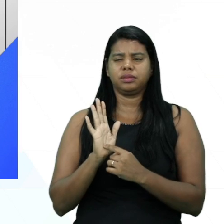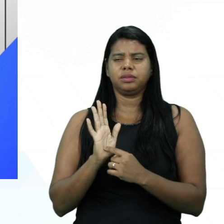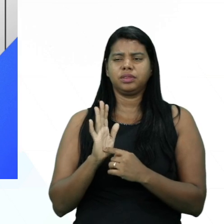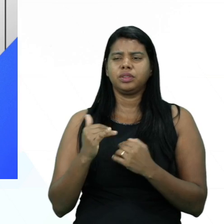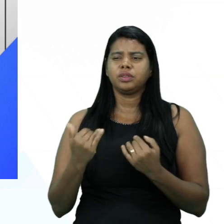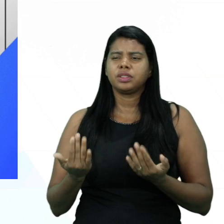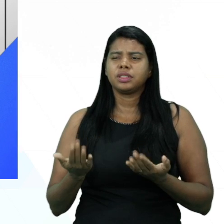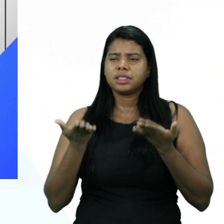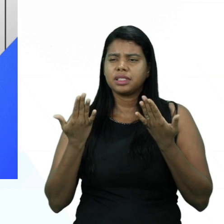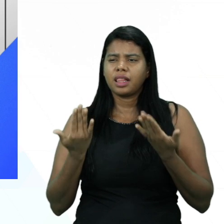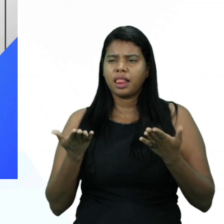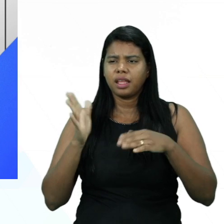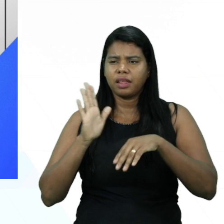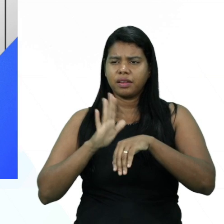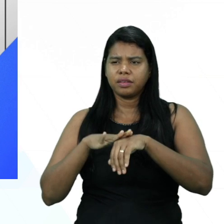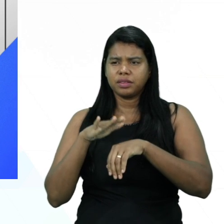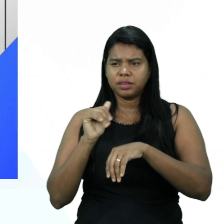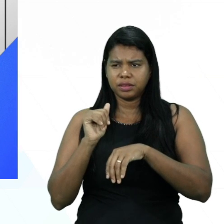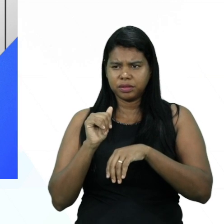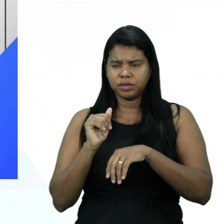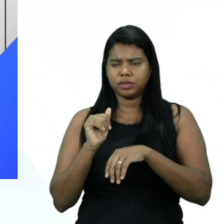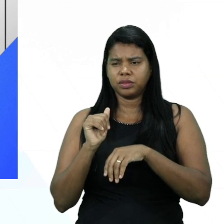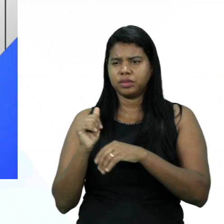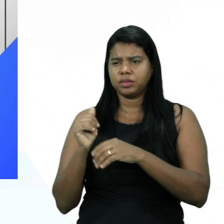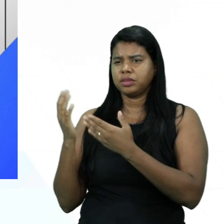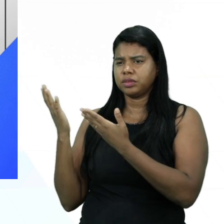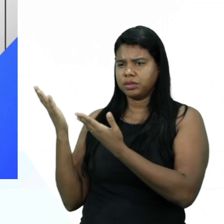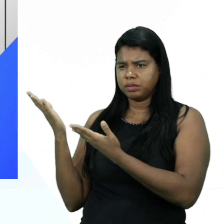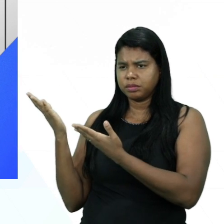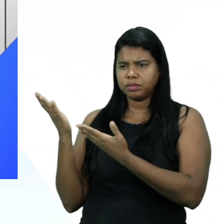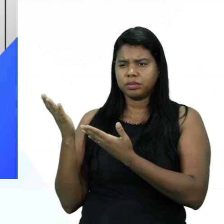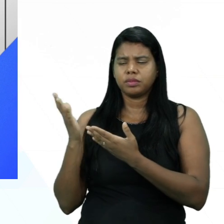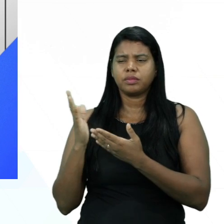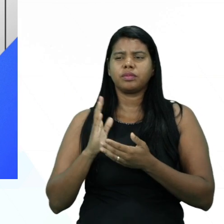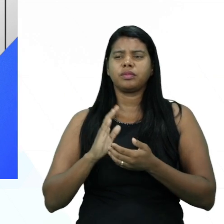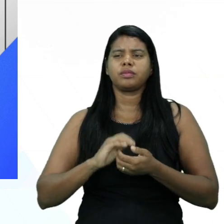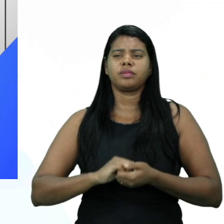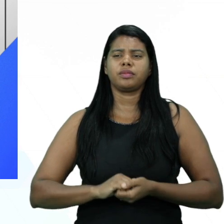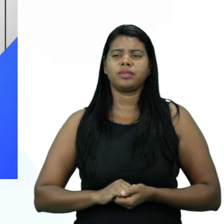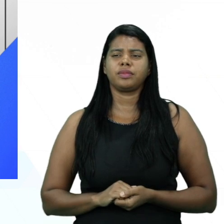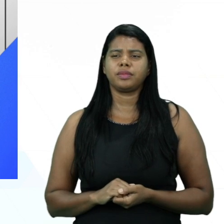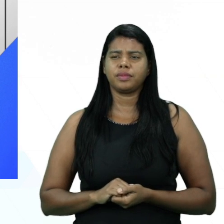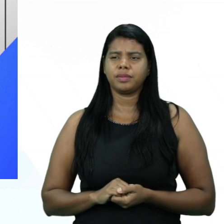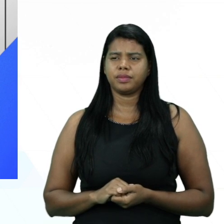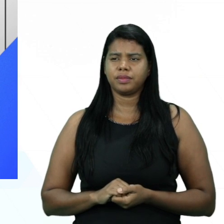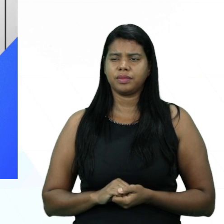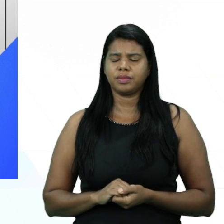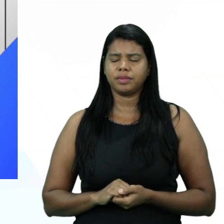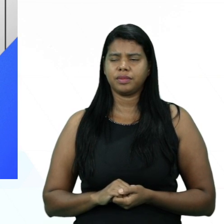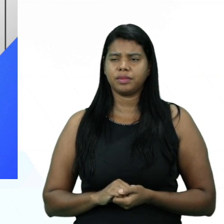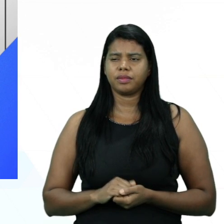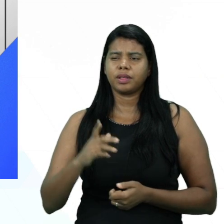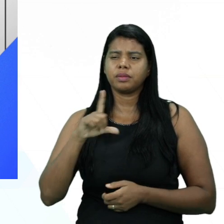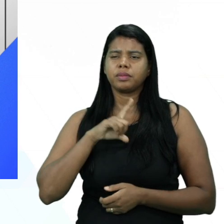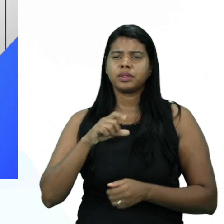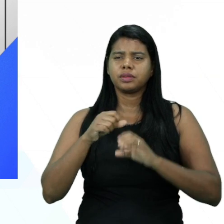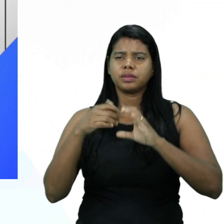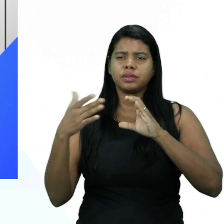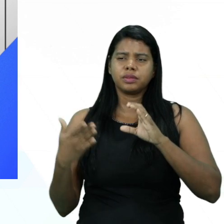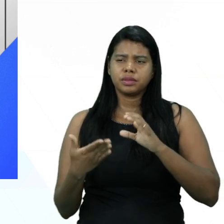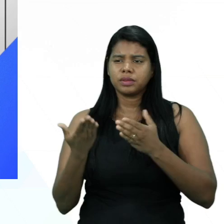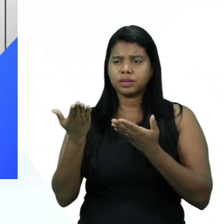leves. Já as cores plenas de saturação, carregadas de preto, serão chamadas de cores pesadas. Mas isso tem um aspecto que